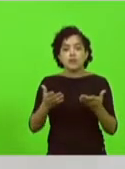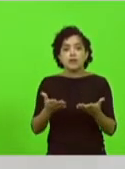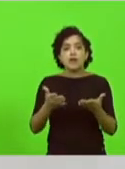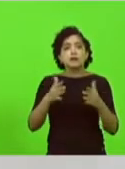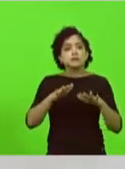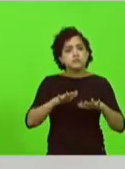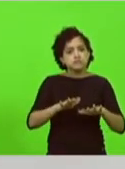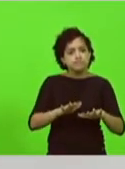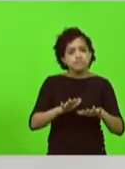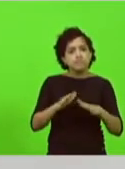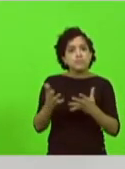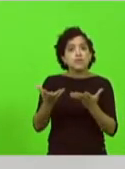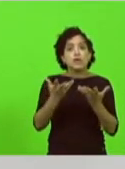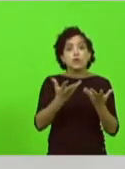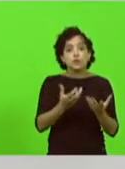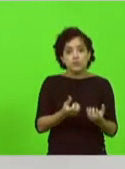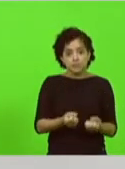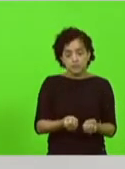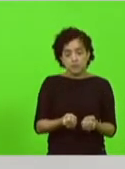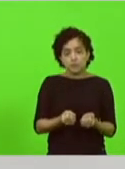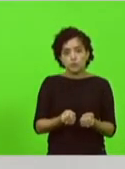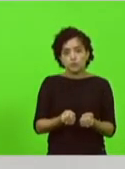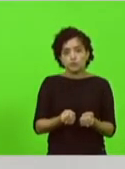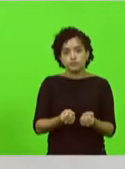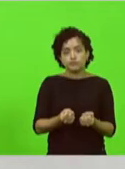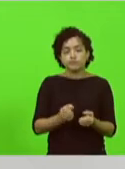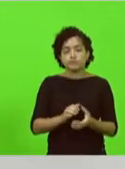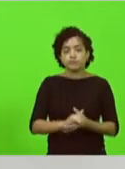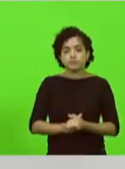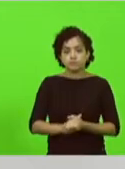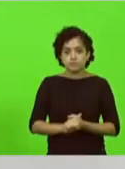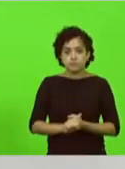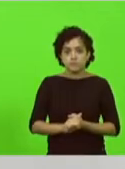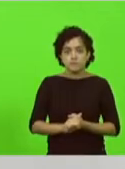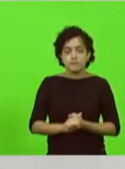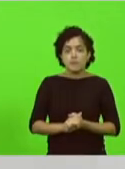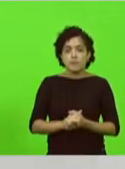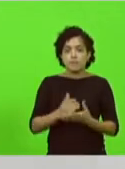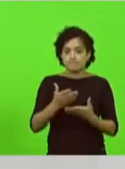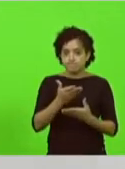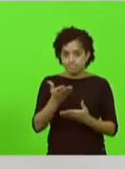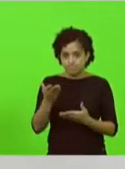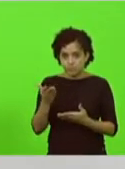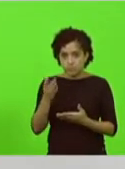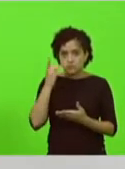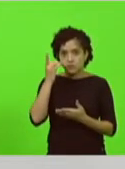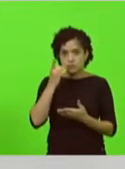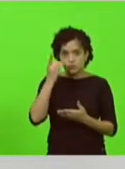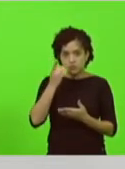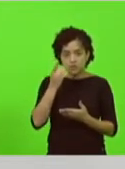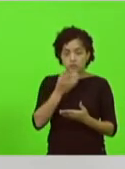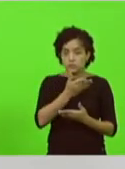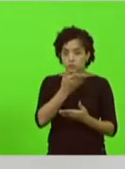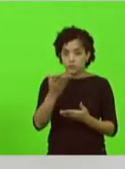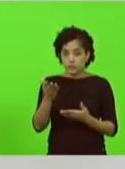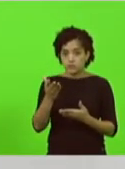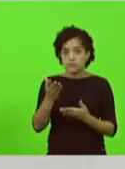à pessoa com deficiência vítima de violência. Caros amigos e todos que nos